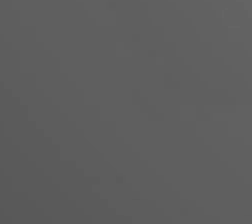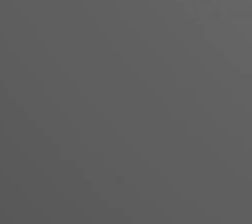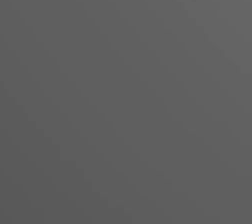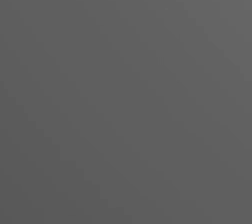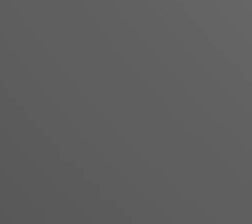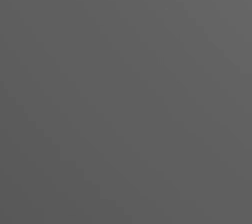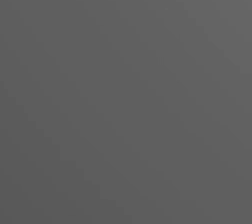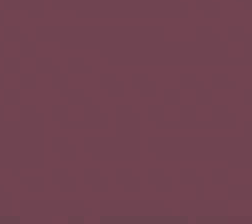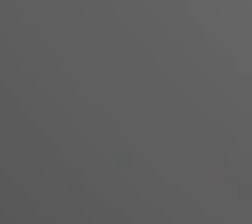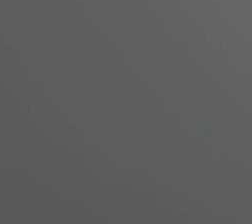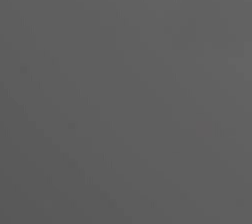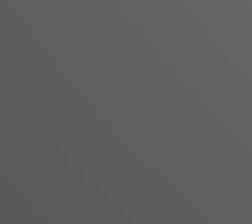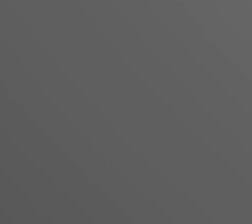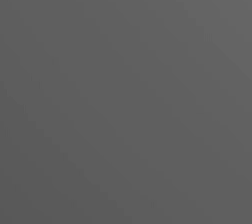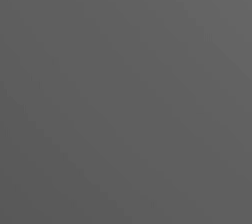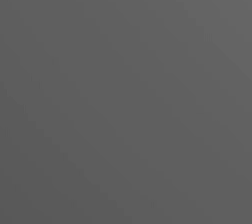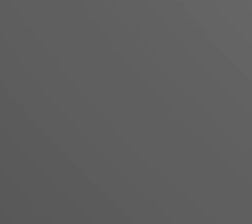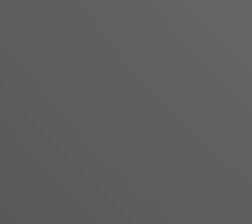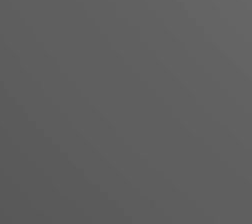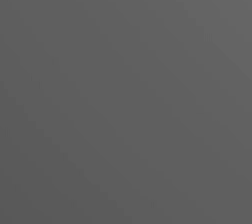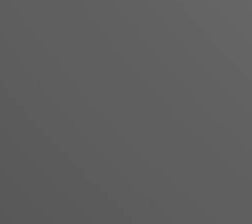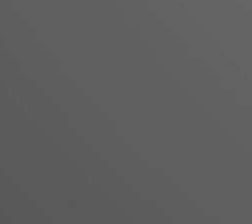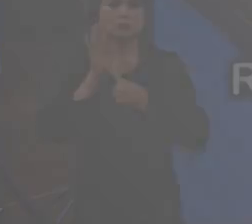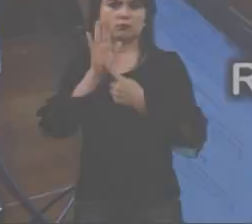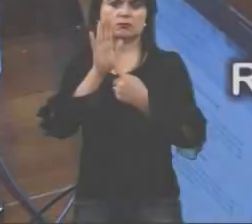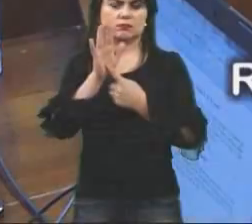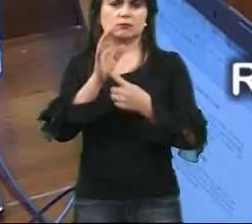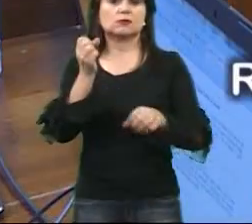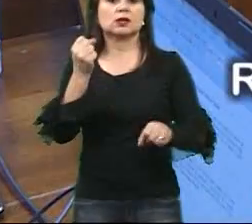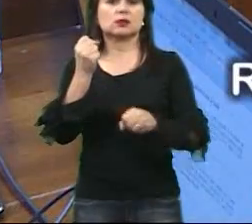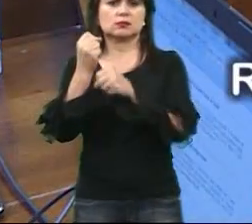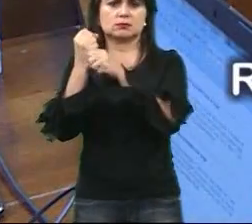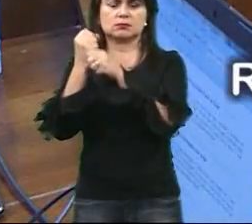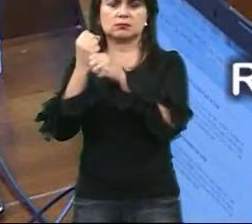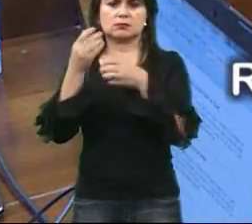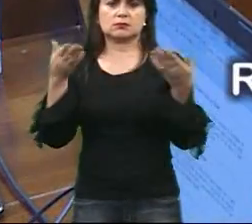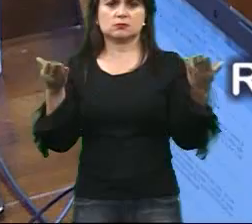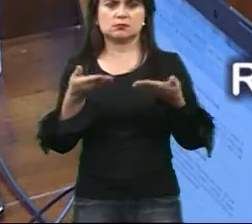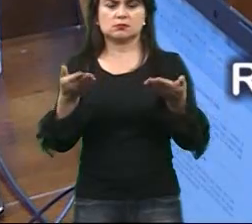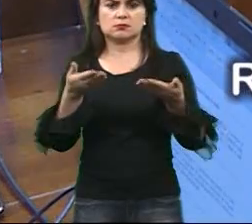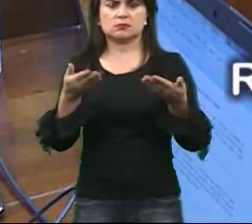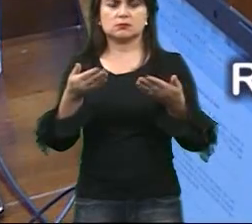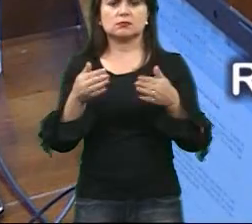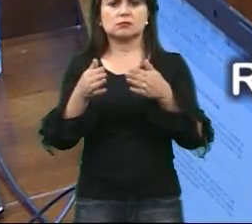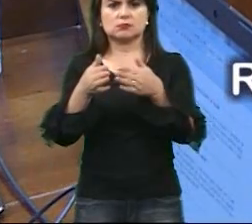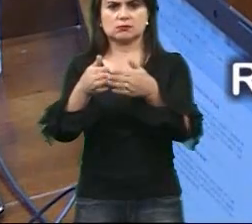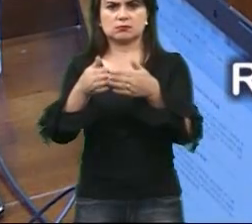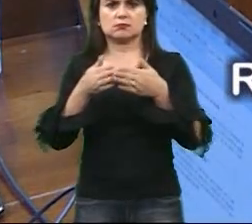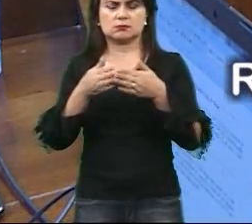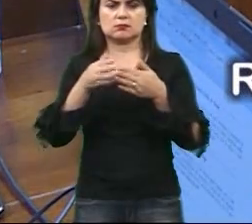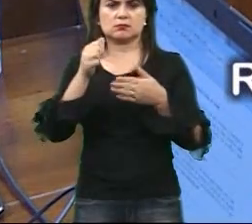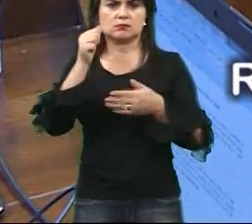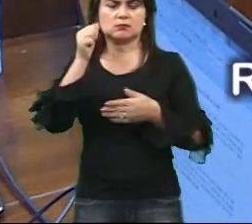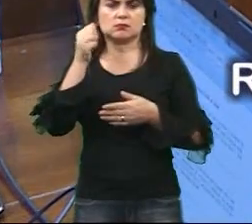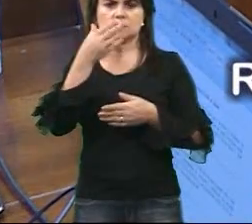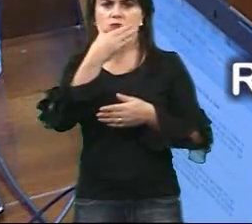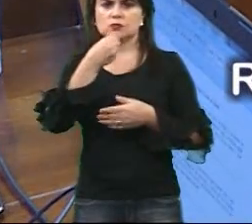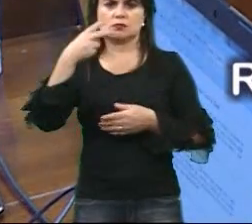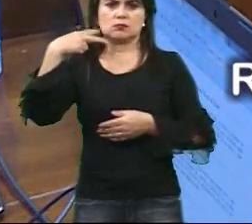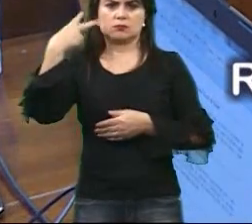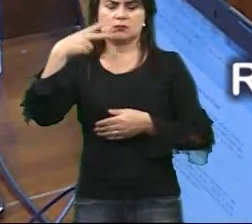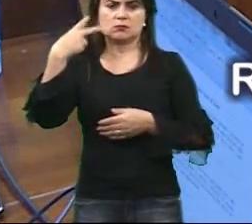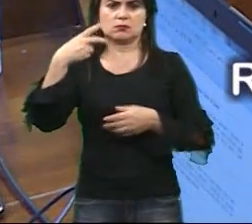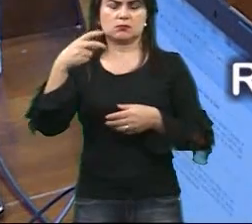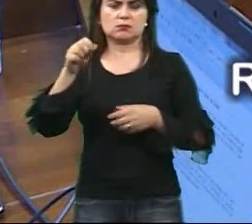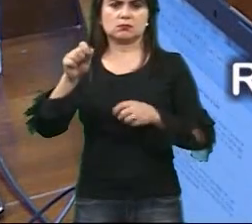a TV Câmara em formar o advogado e professor Galdino Luiz Ramos Júnior recebeu